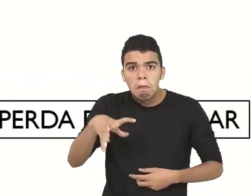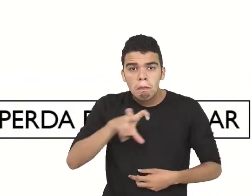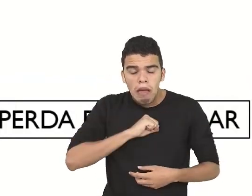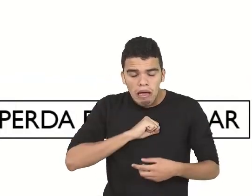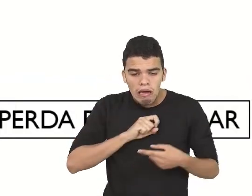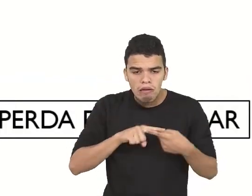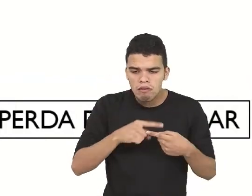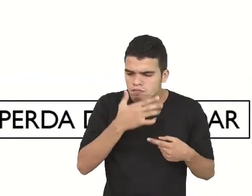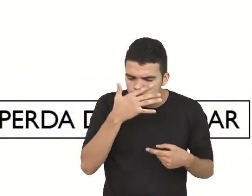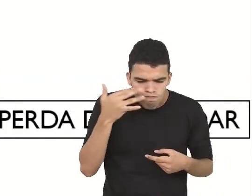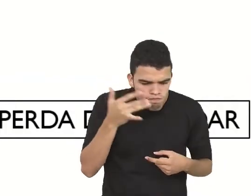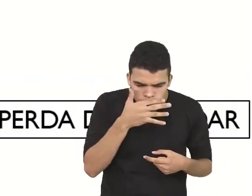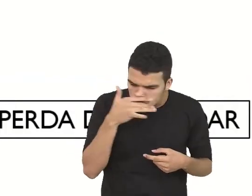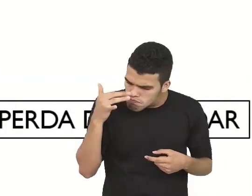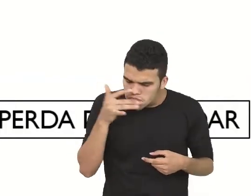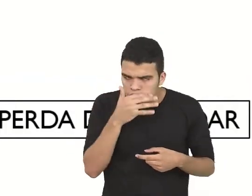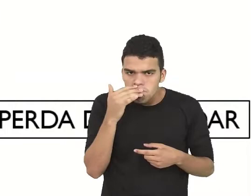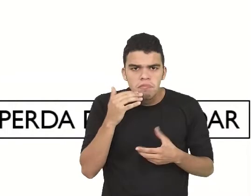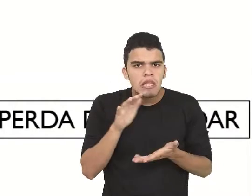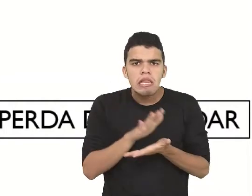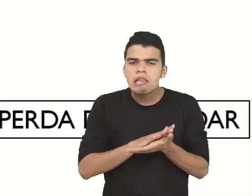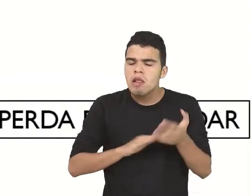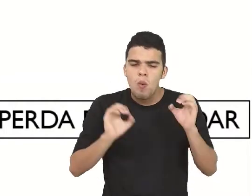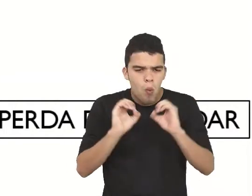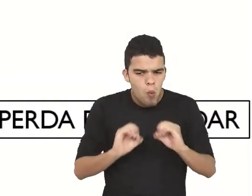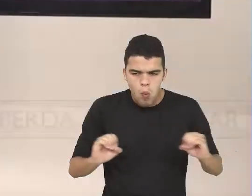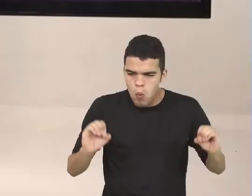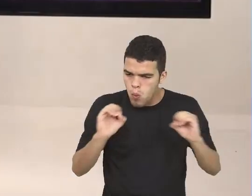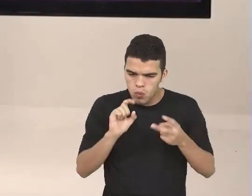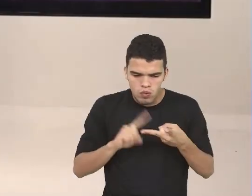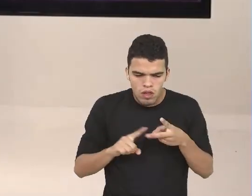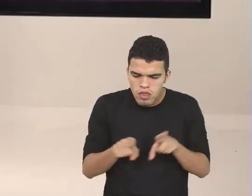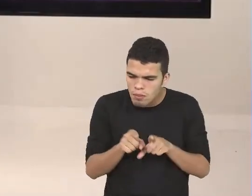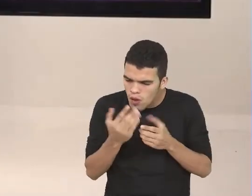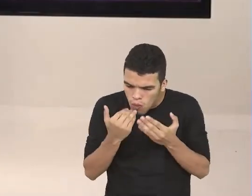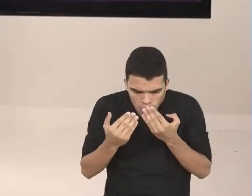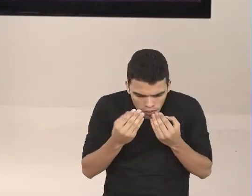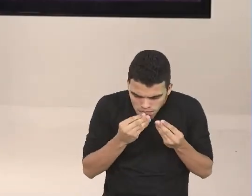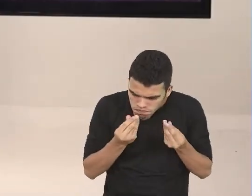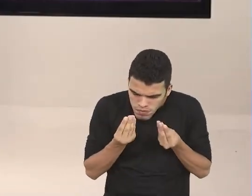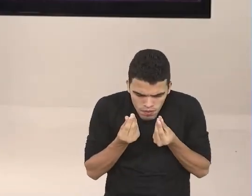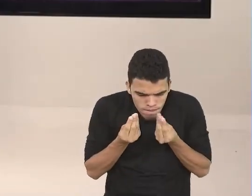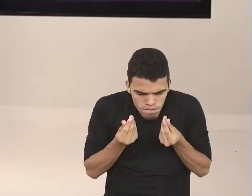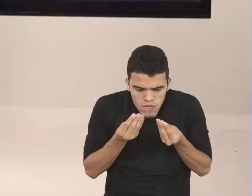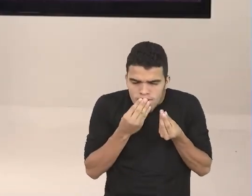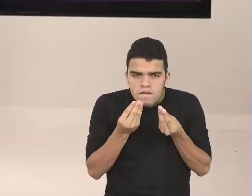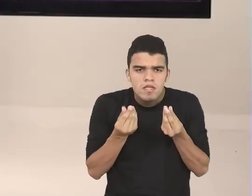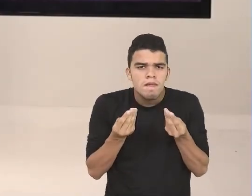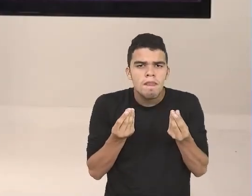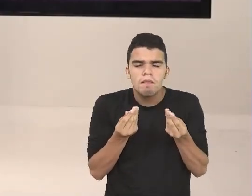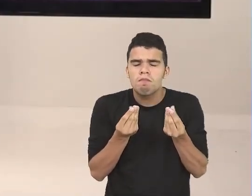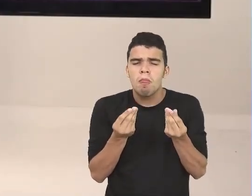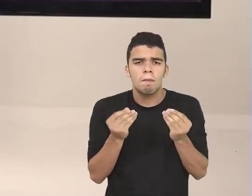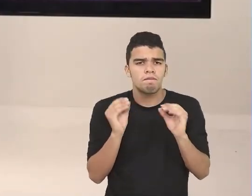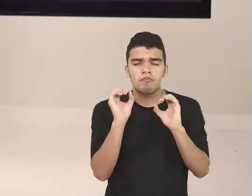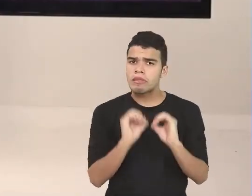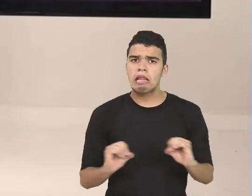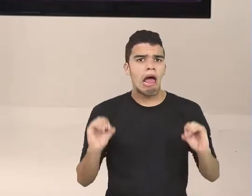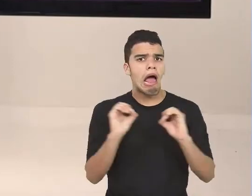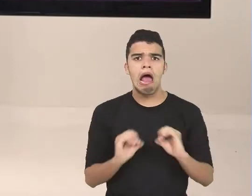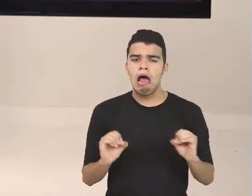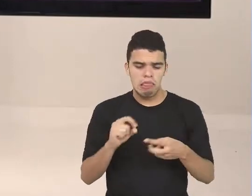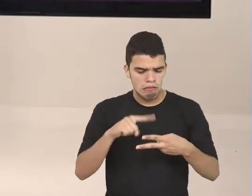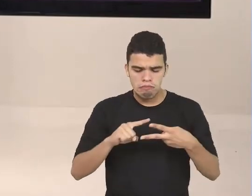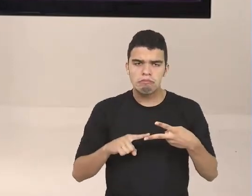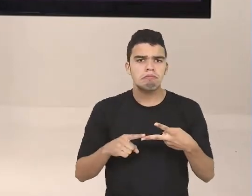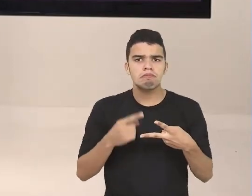consegue sentir o gosto das coisas. Então, momentaneamente, ela perde essas condições de olfato e de